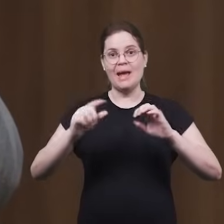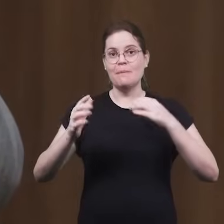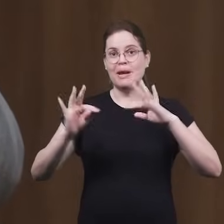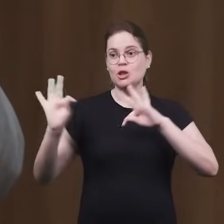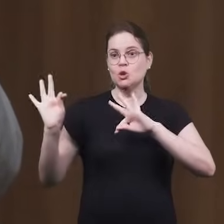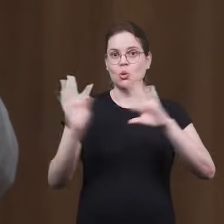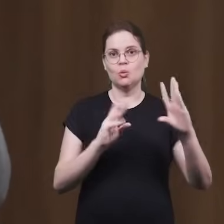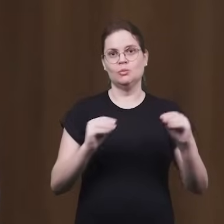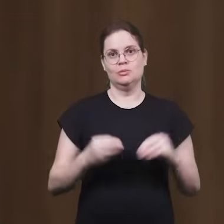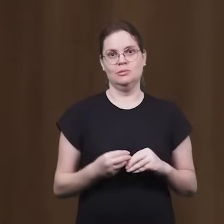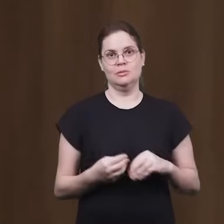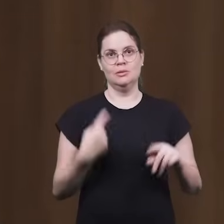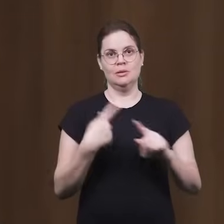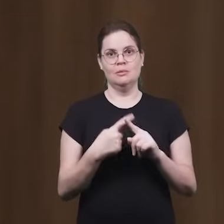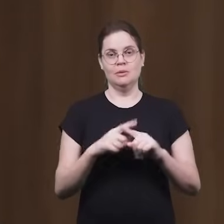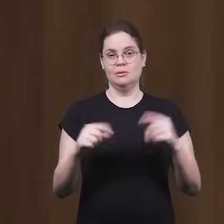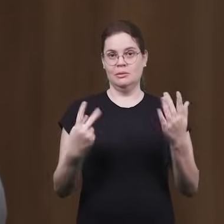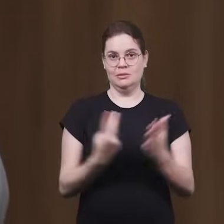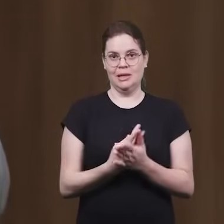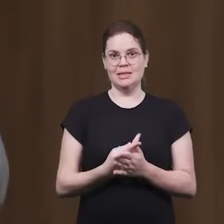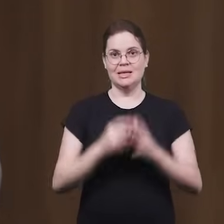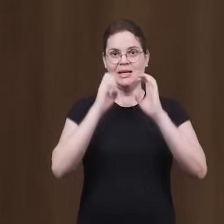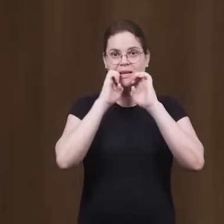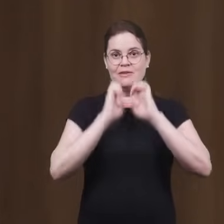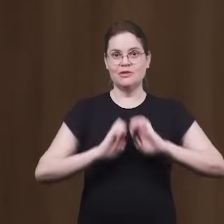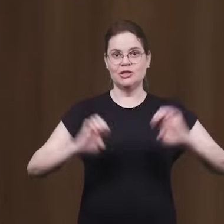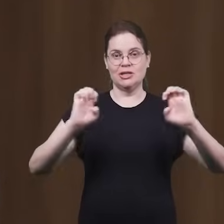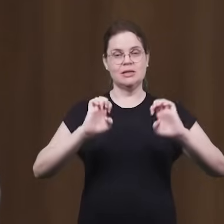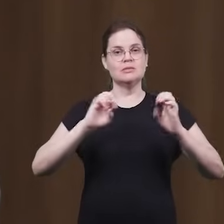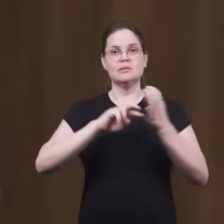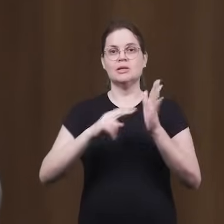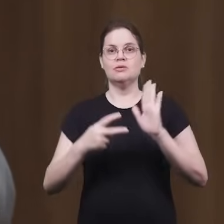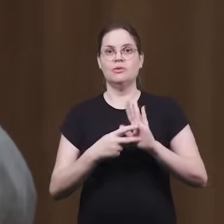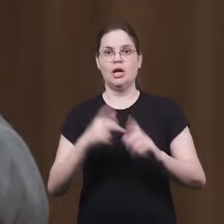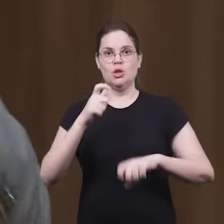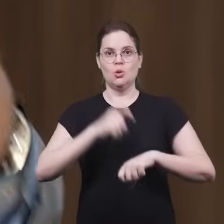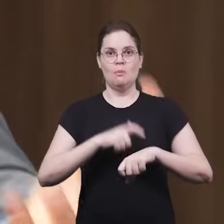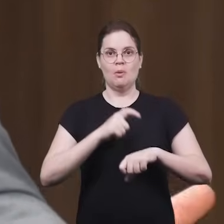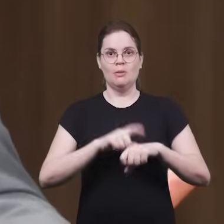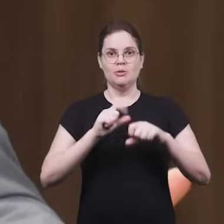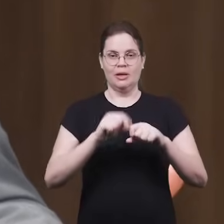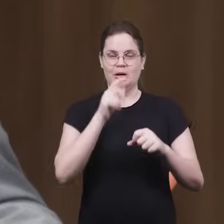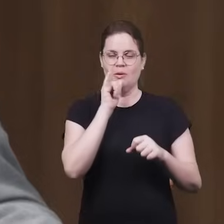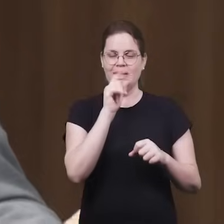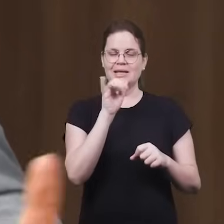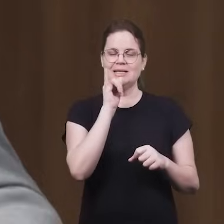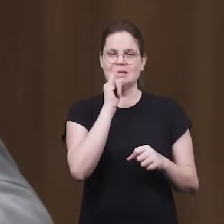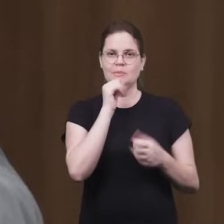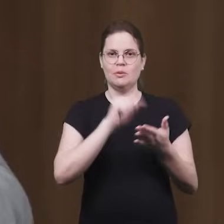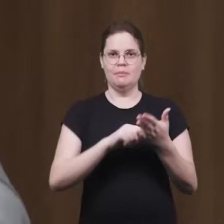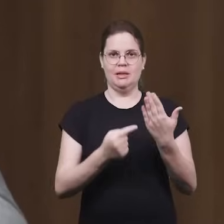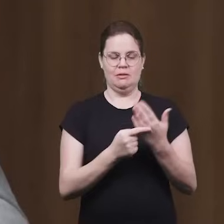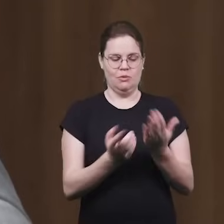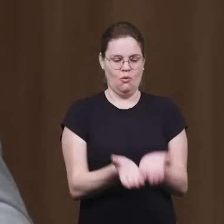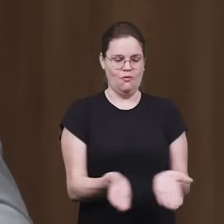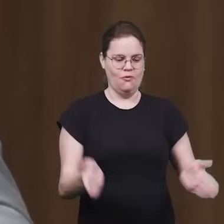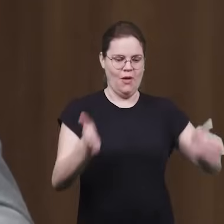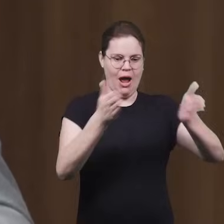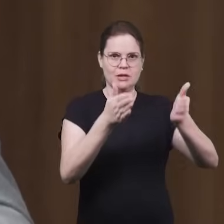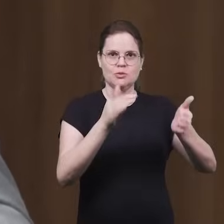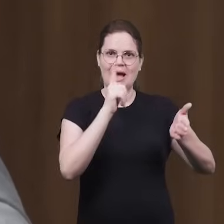enche e transborda. Já não cabe mais só dentro dele. Ele tem que passar para o outro. Ele tem que falar com o